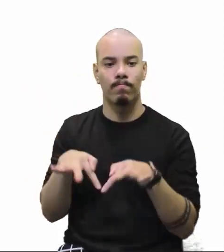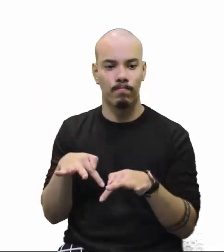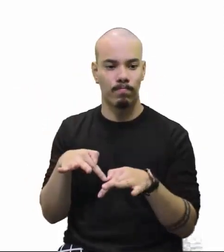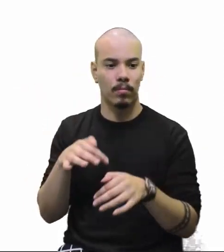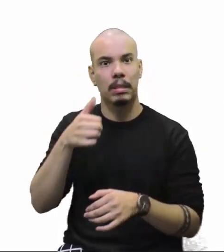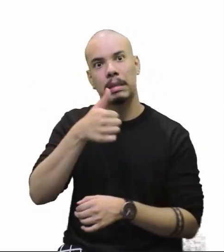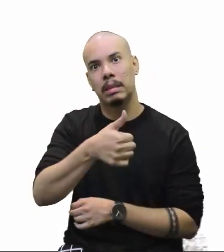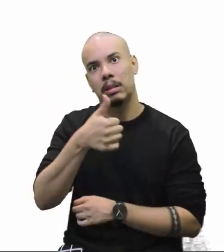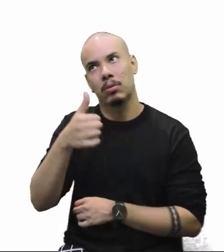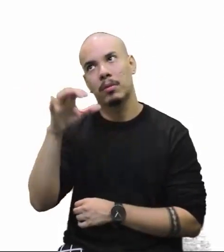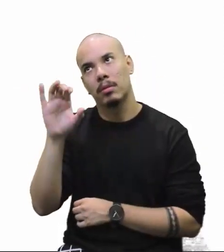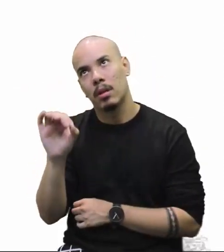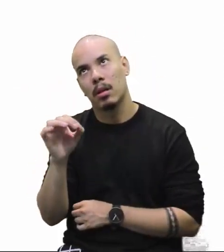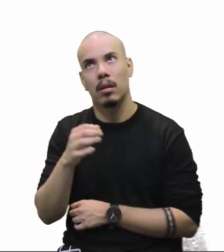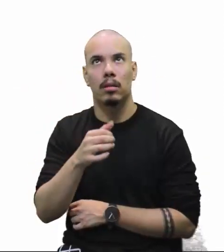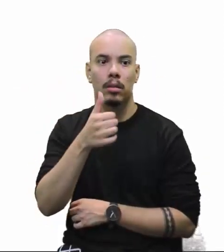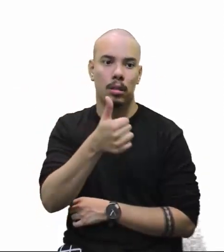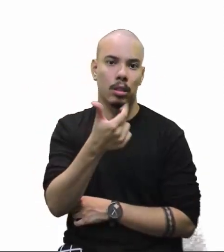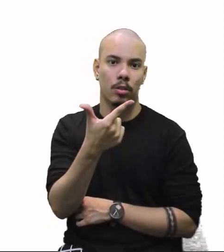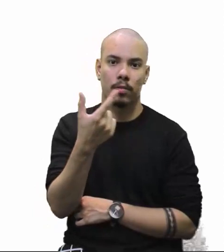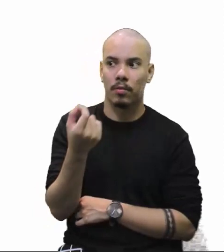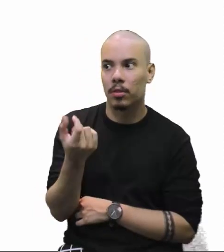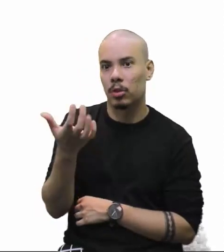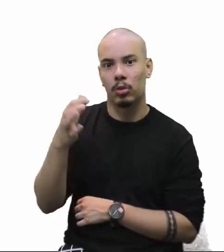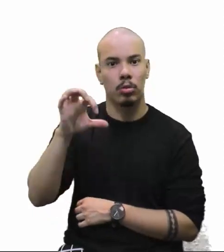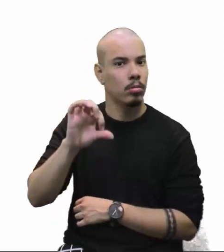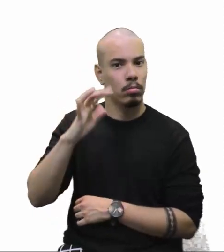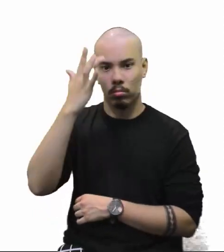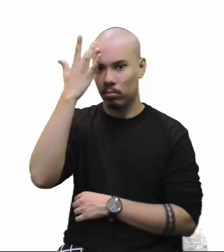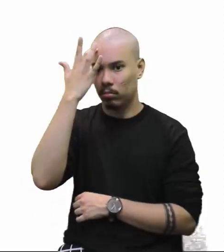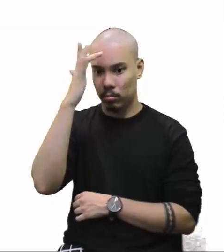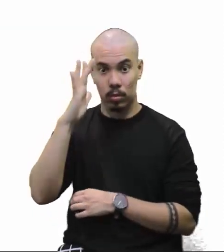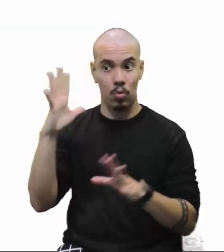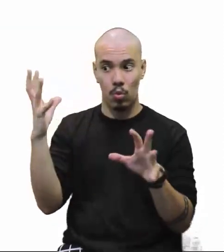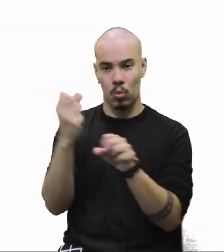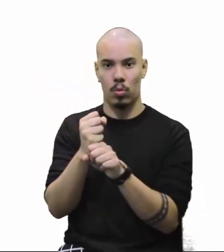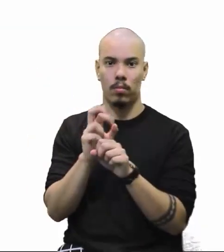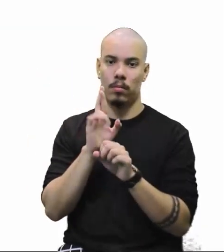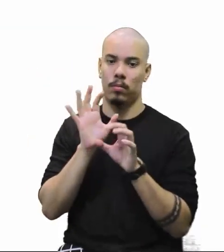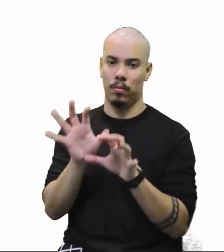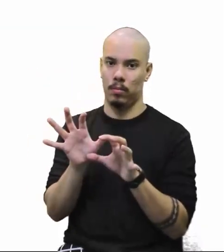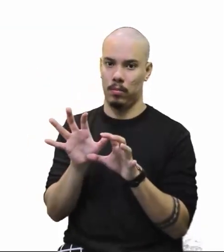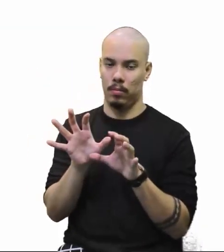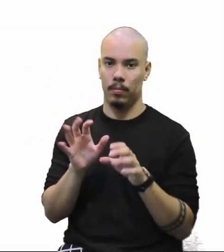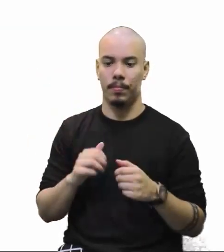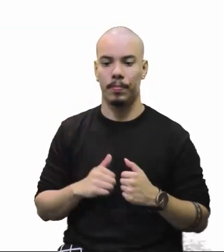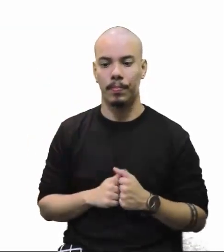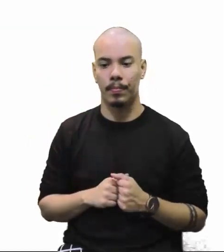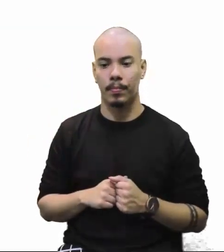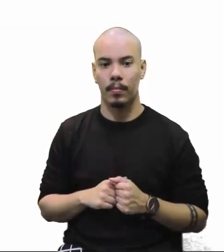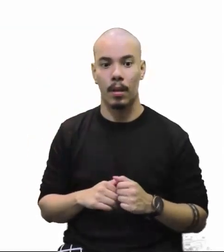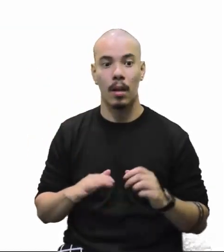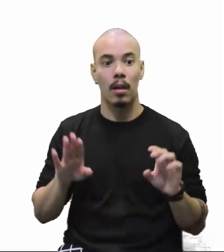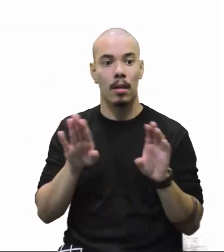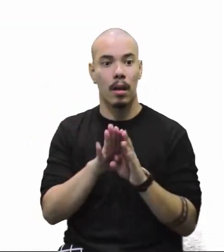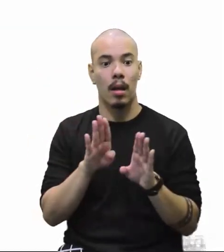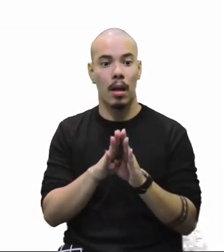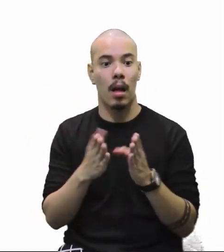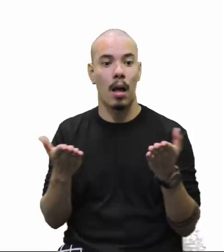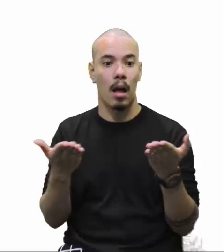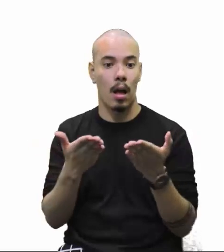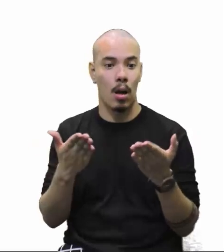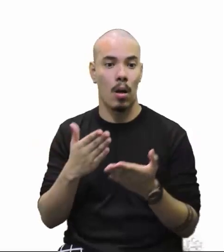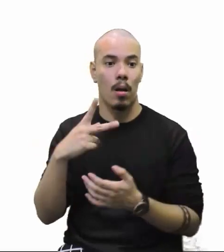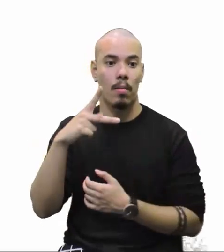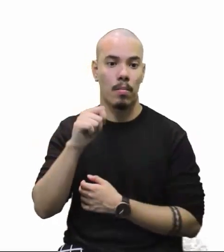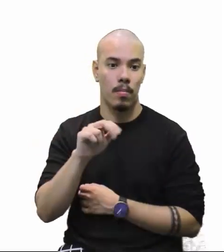110, 120, 9, a tensão tem que dar o total. Associação em paralelo aí. A tensão